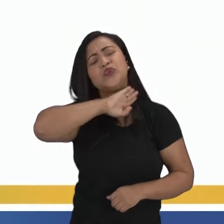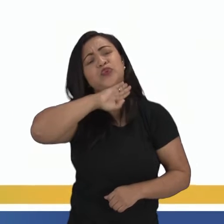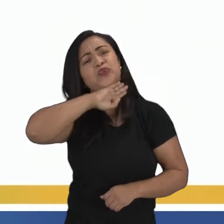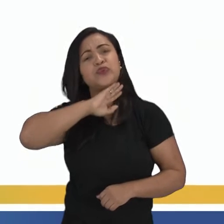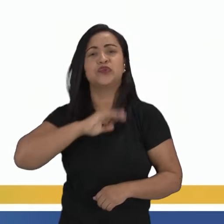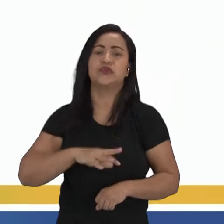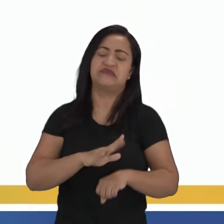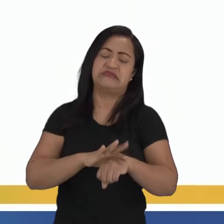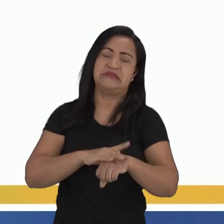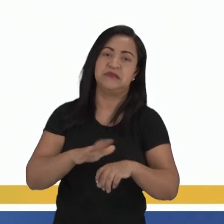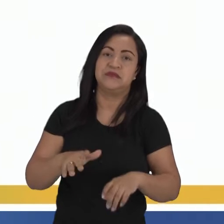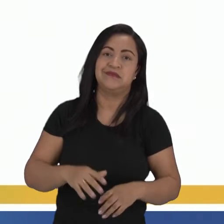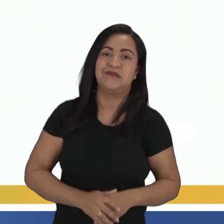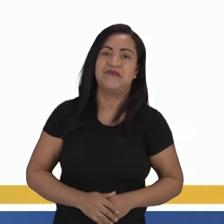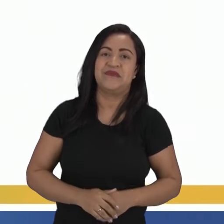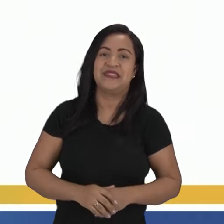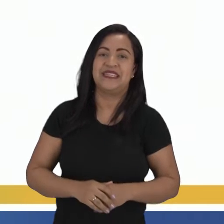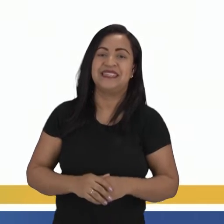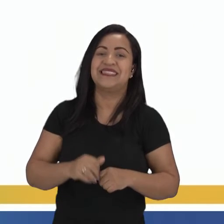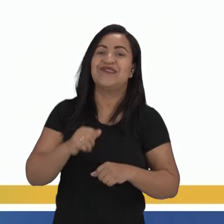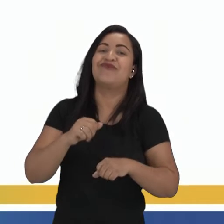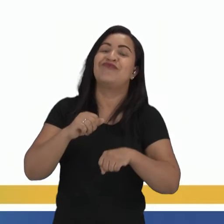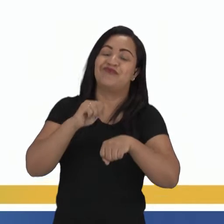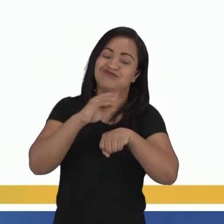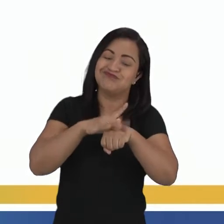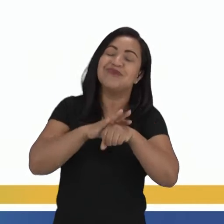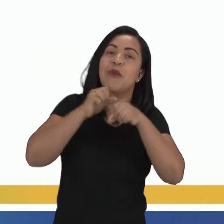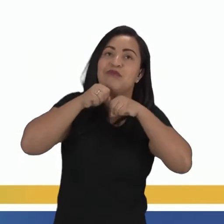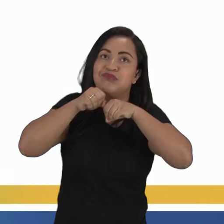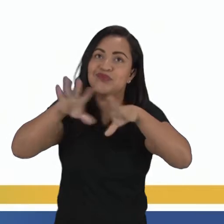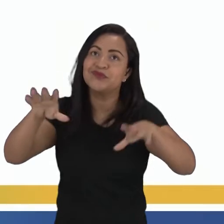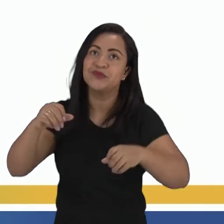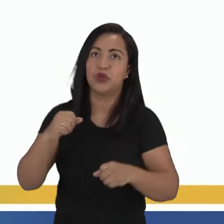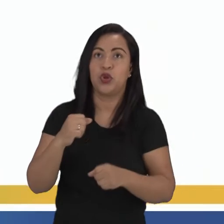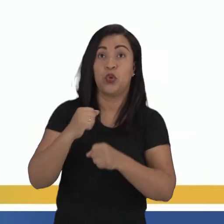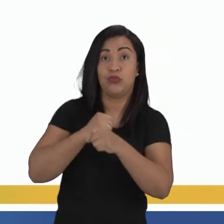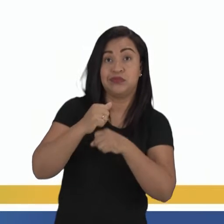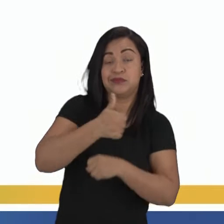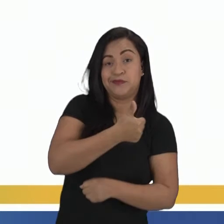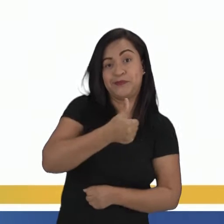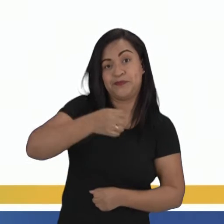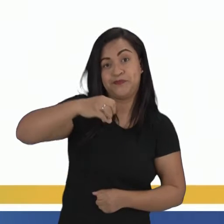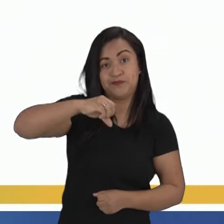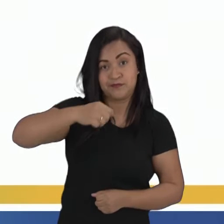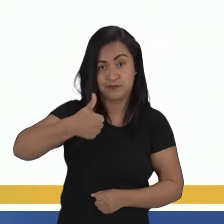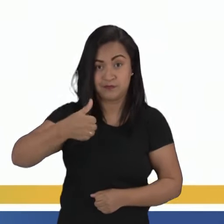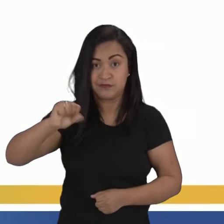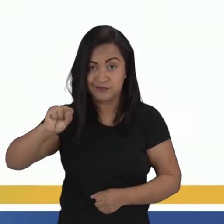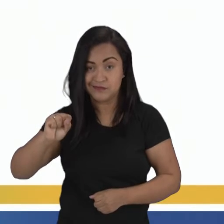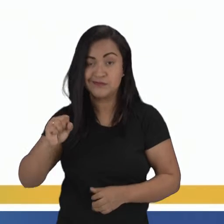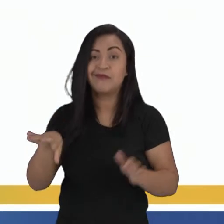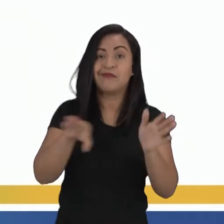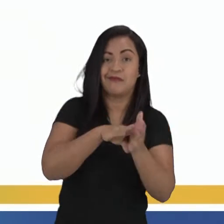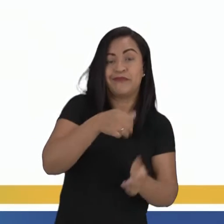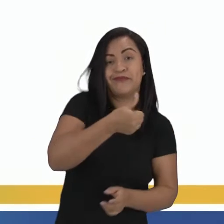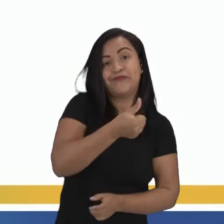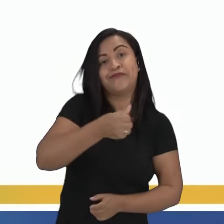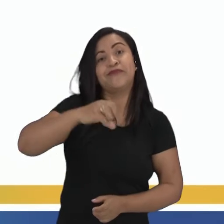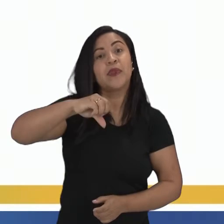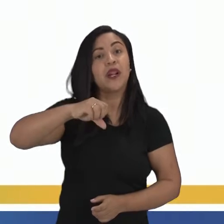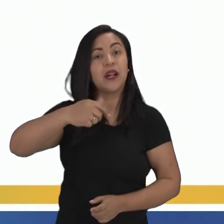nesse período como pico. Dá uma olhada aí, 1918 a 1922. Esse acontecimento, galera, eu estou